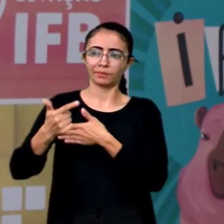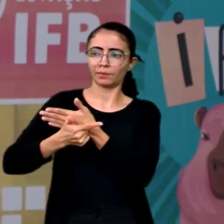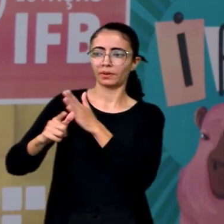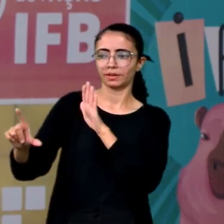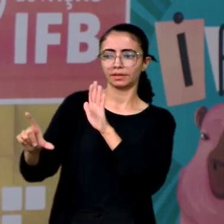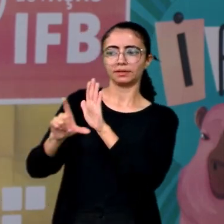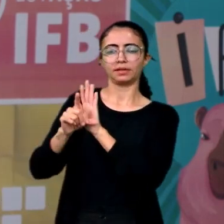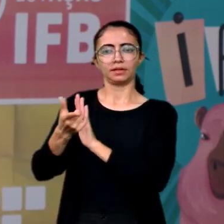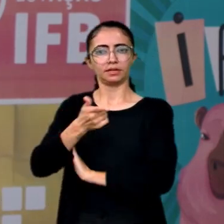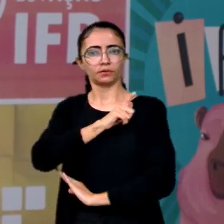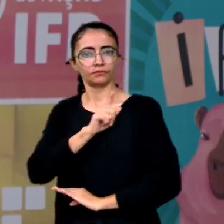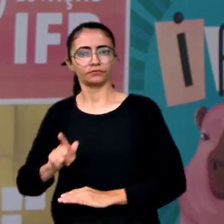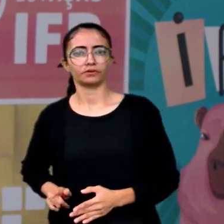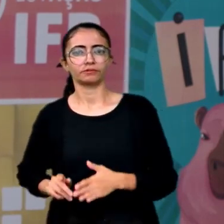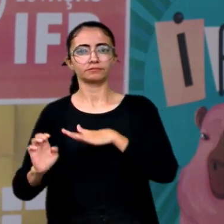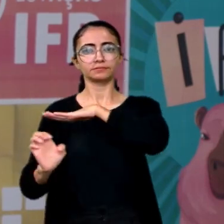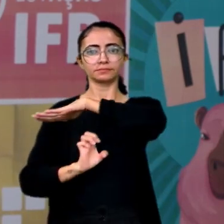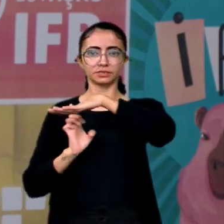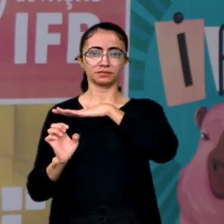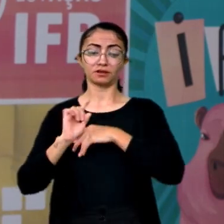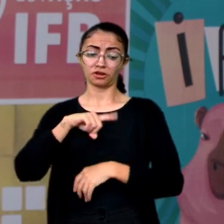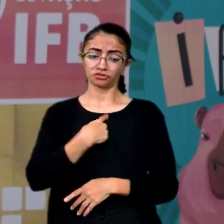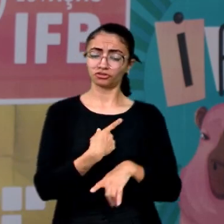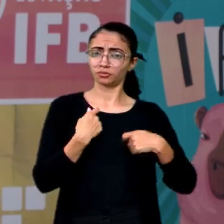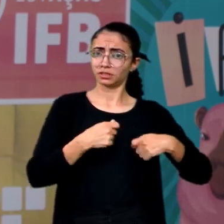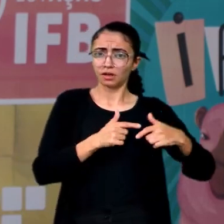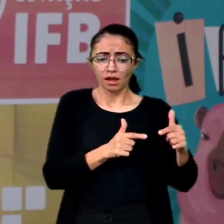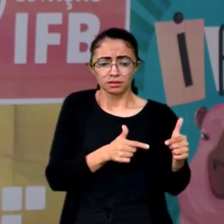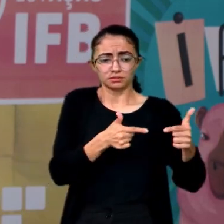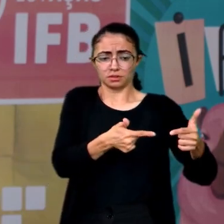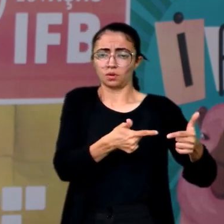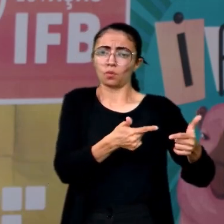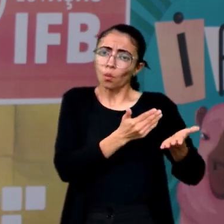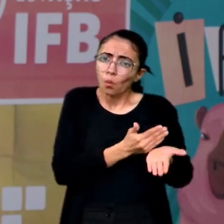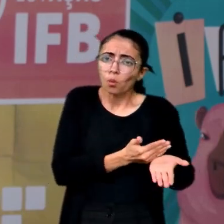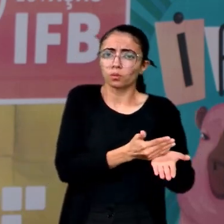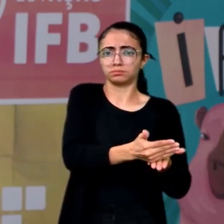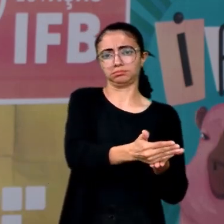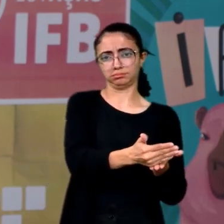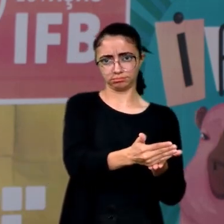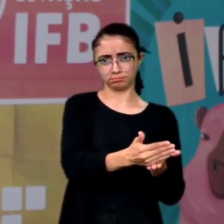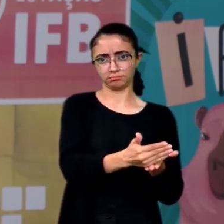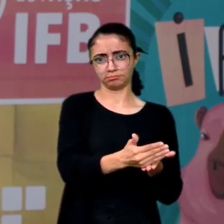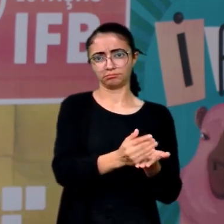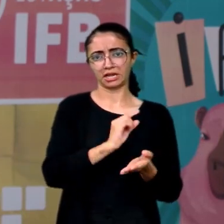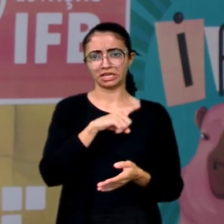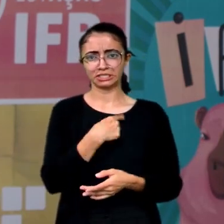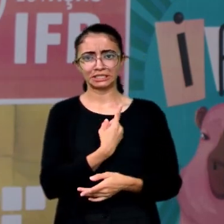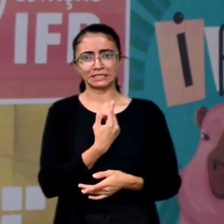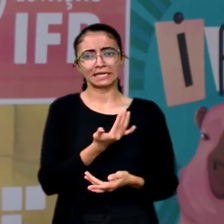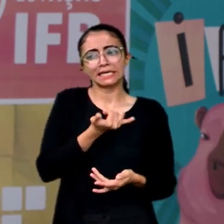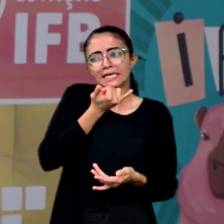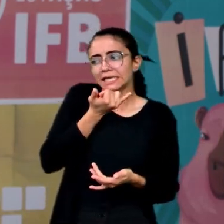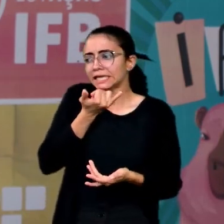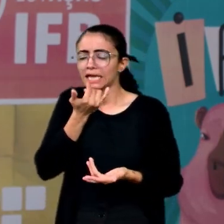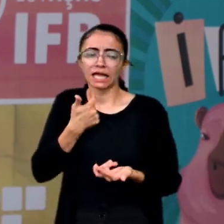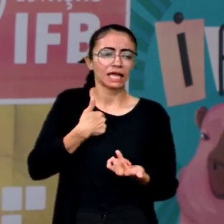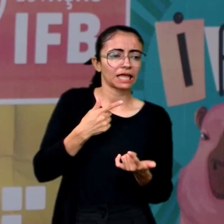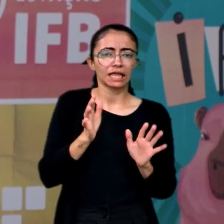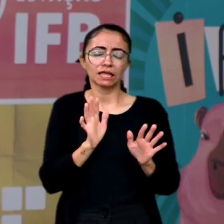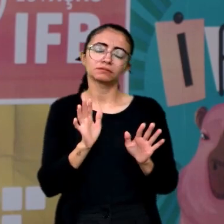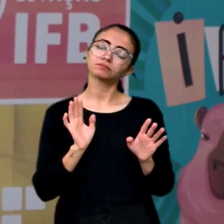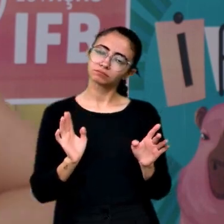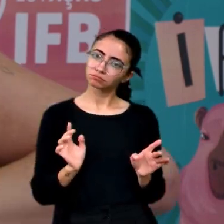das empresas, a gente começou. A gente já deu esse passo. A gente não arrumou justificativa para não fazer. A gente